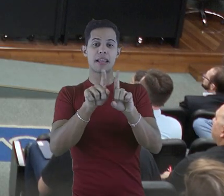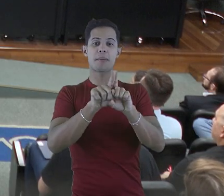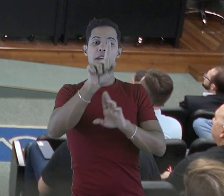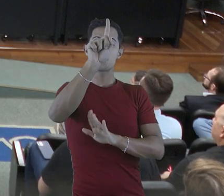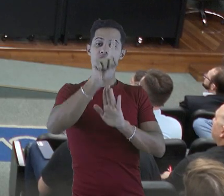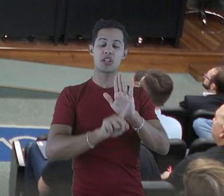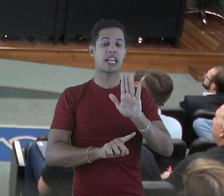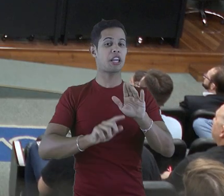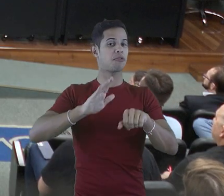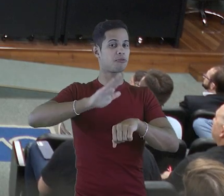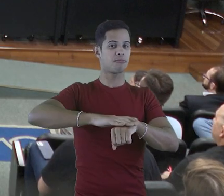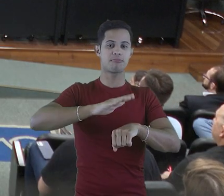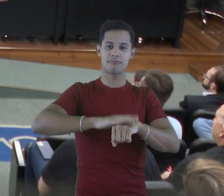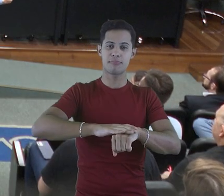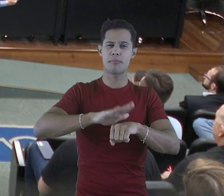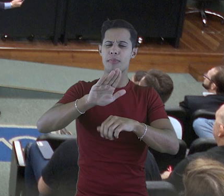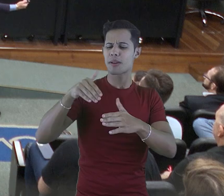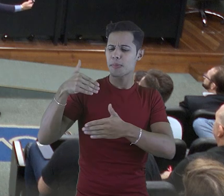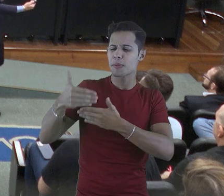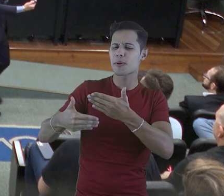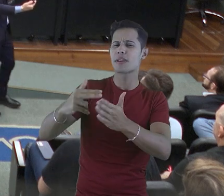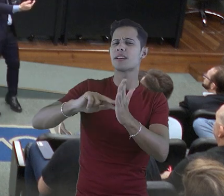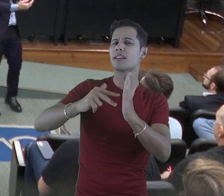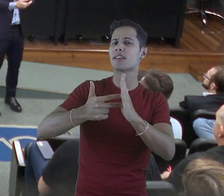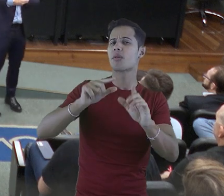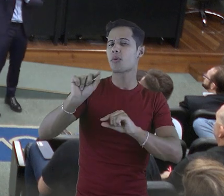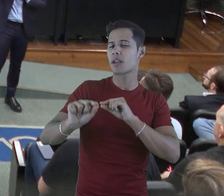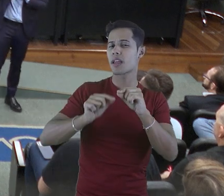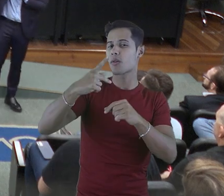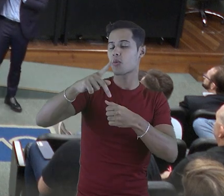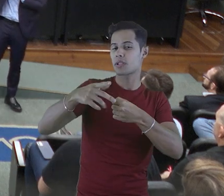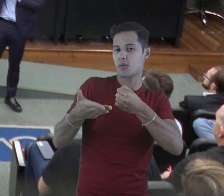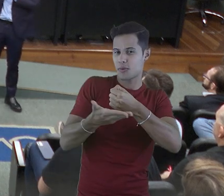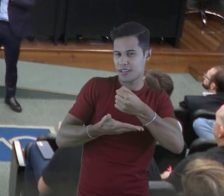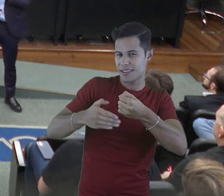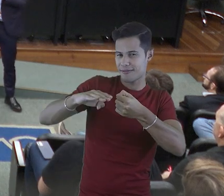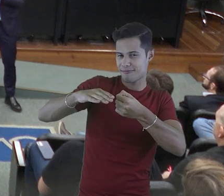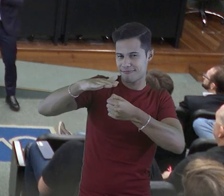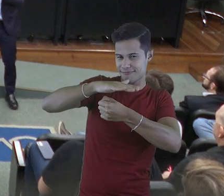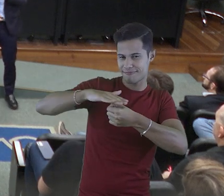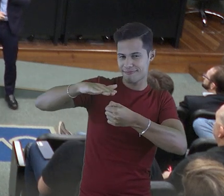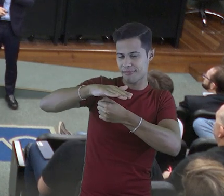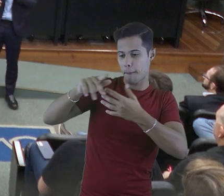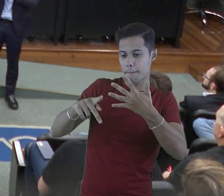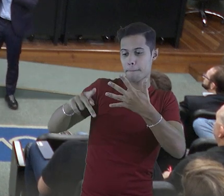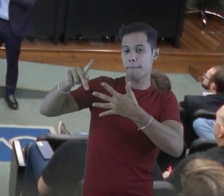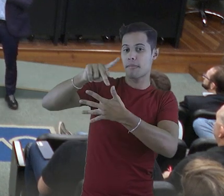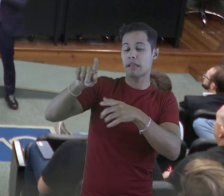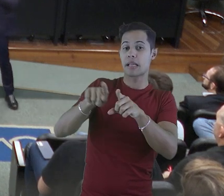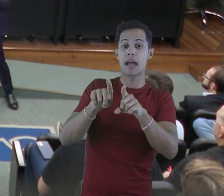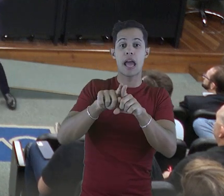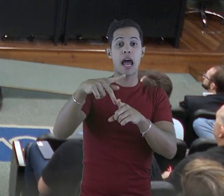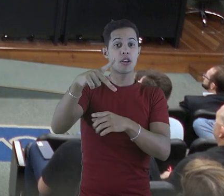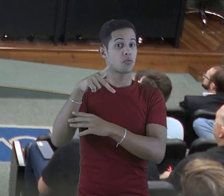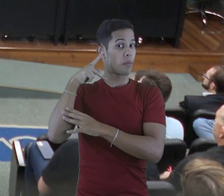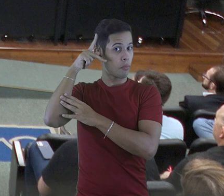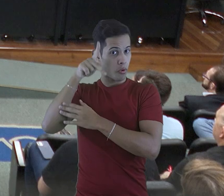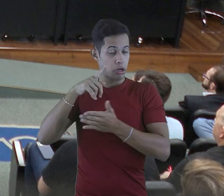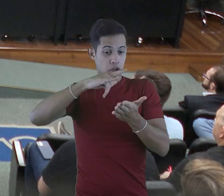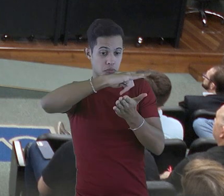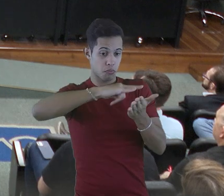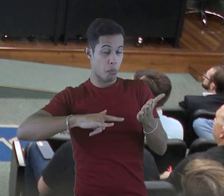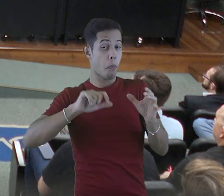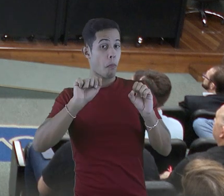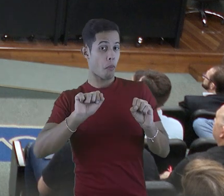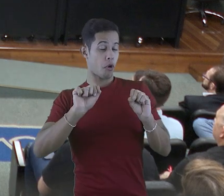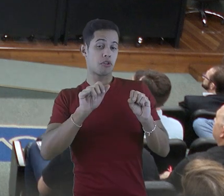nível de priorização de acordo com a tua política de gestão de risco podem ser os processos extremos os processos extremos e os processos